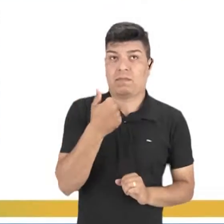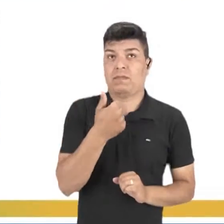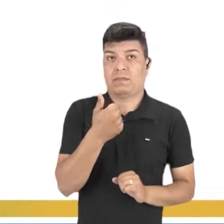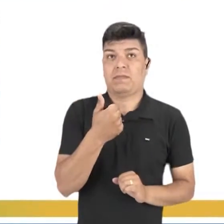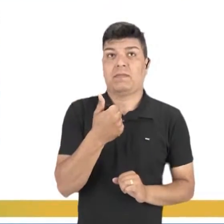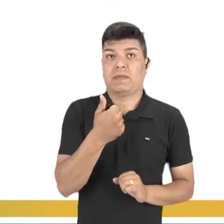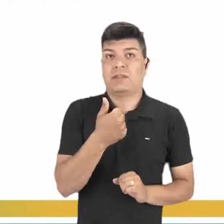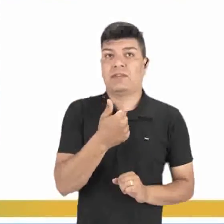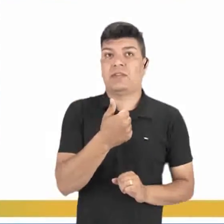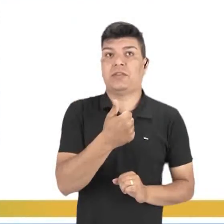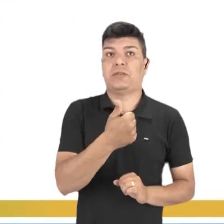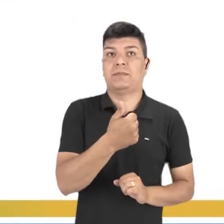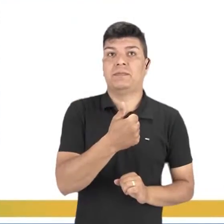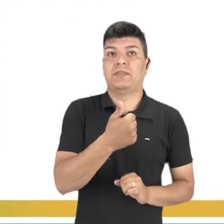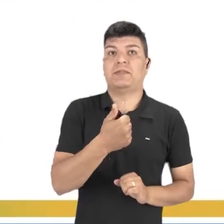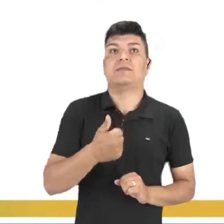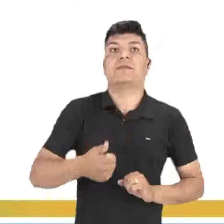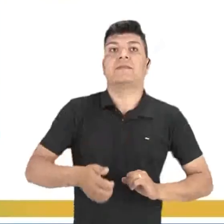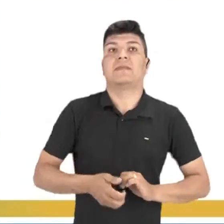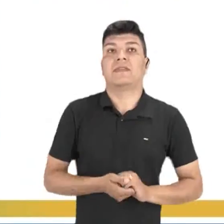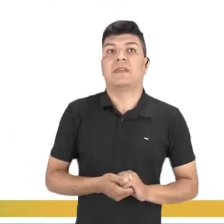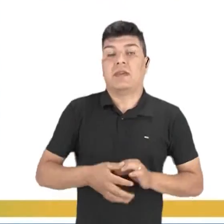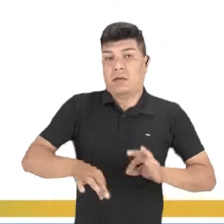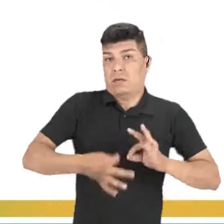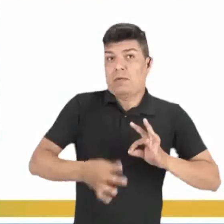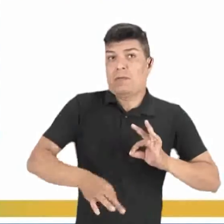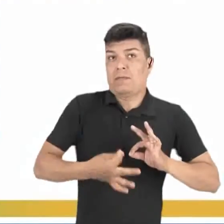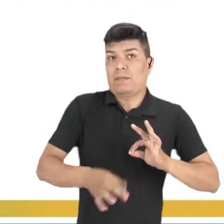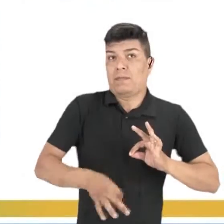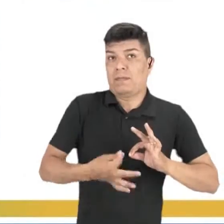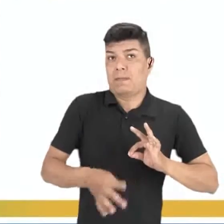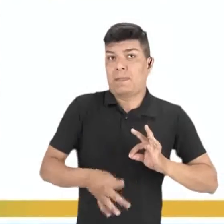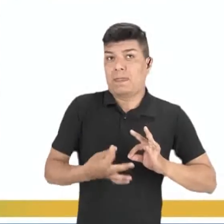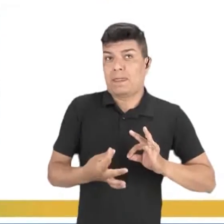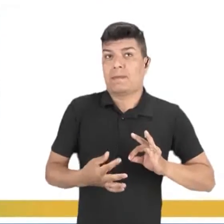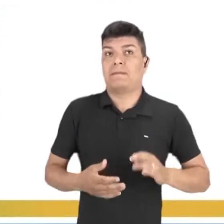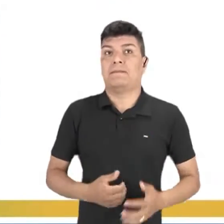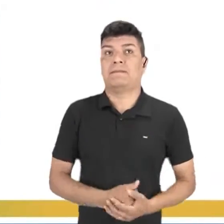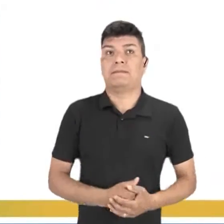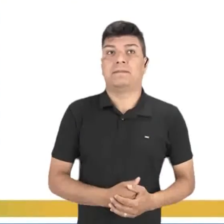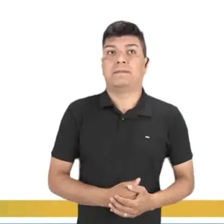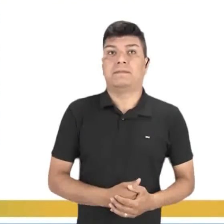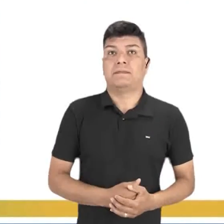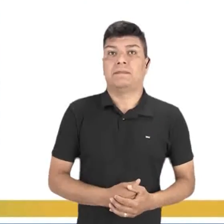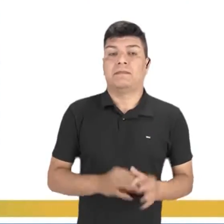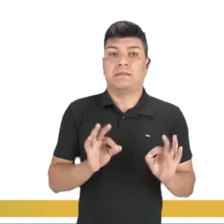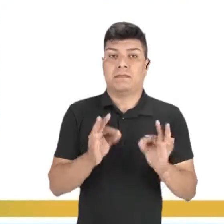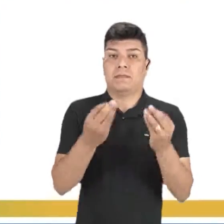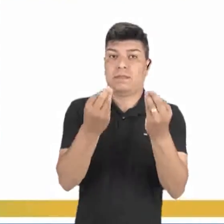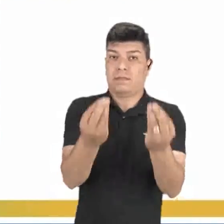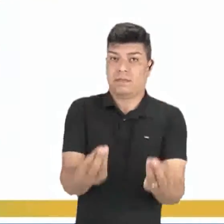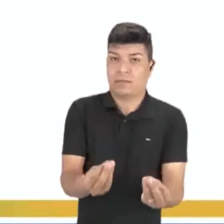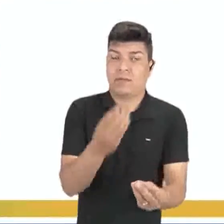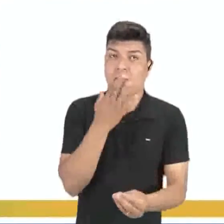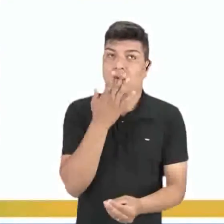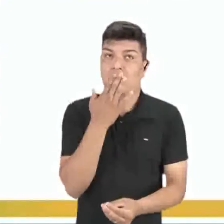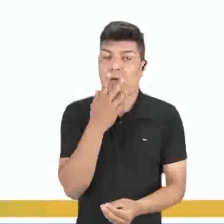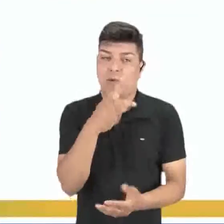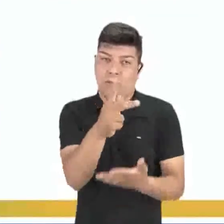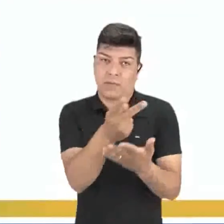sedas, entre os dedos da costureira, ágeis como os galgos de Diana, para dar a isto uma cor